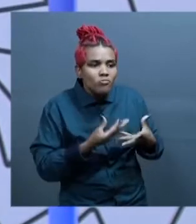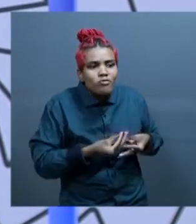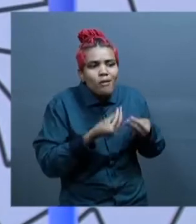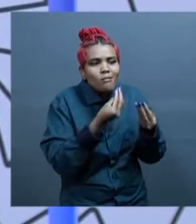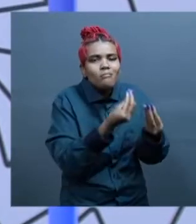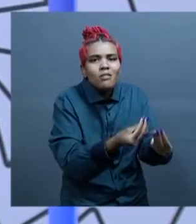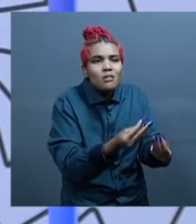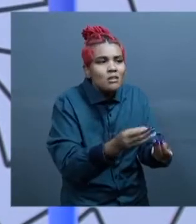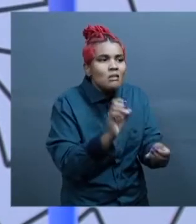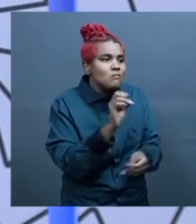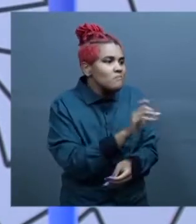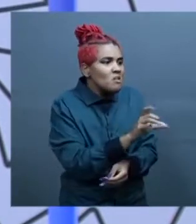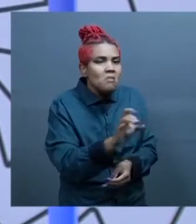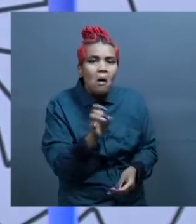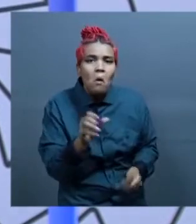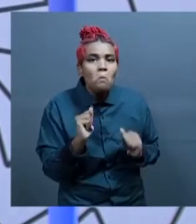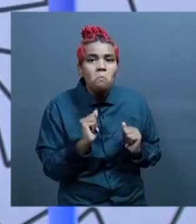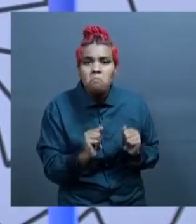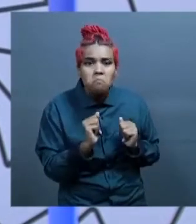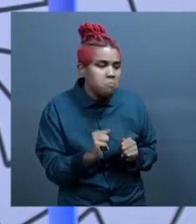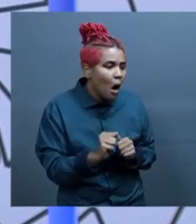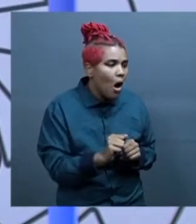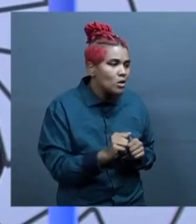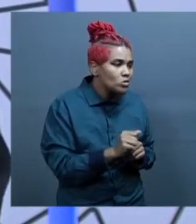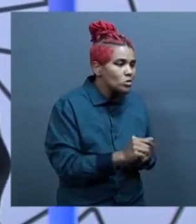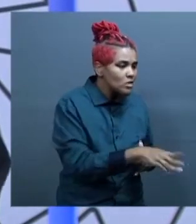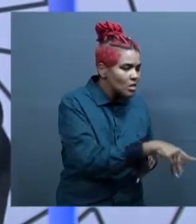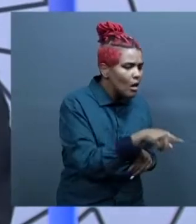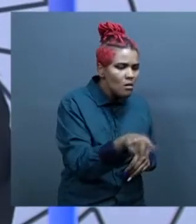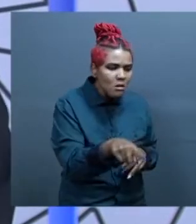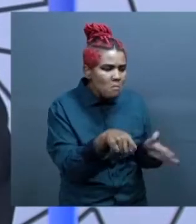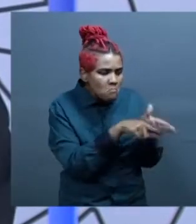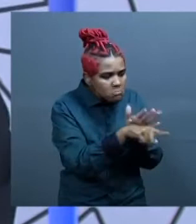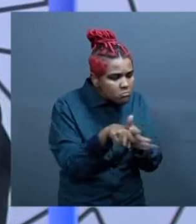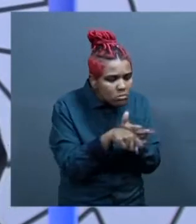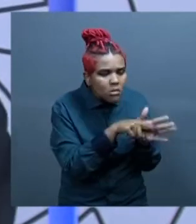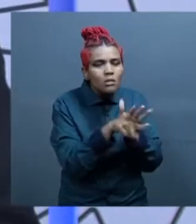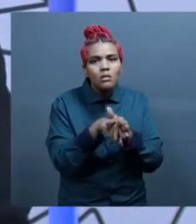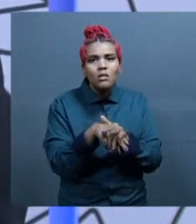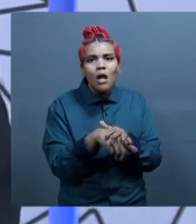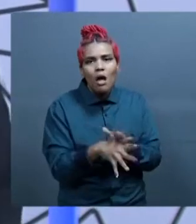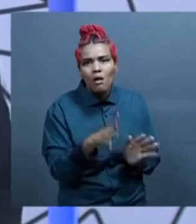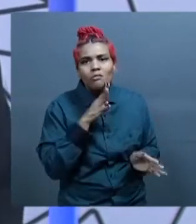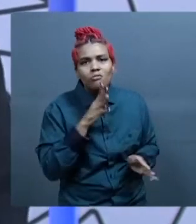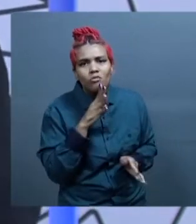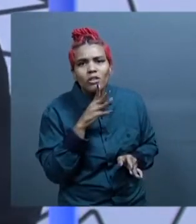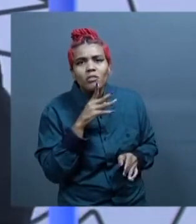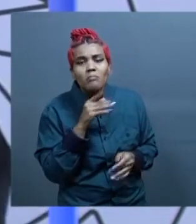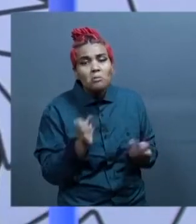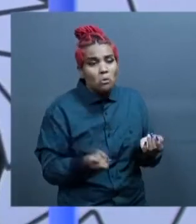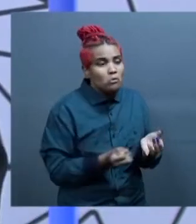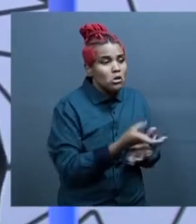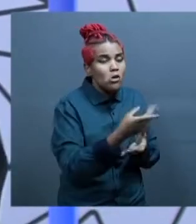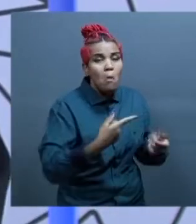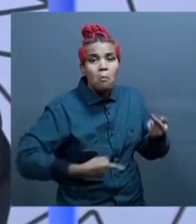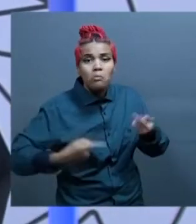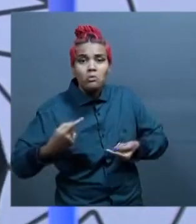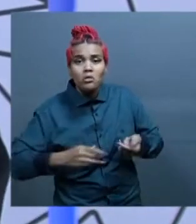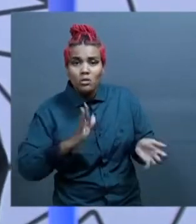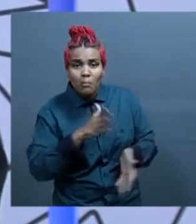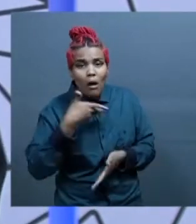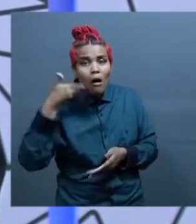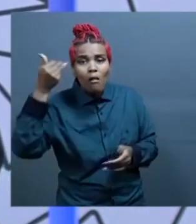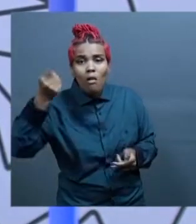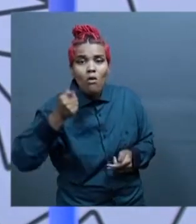entre a produção desse conhecimento esses agentes públicos poderiam dizer que o conhecimento fim de produzir políticas que melhoram certa